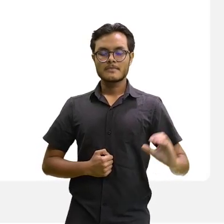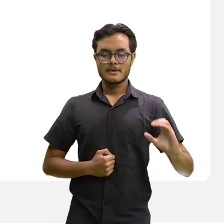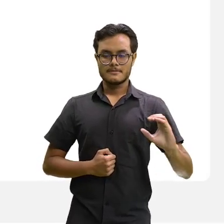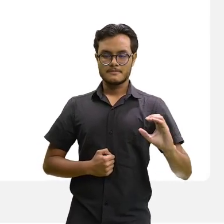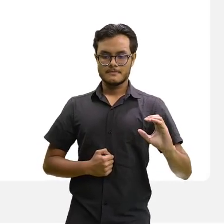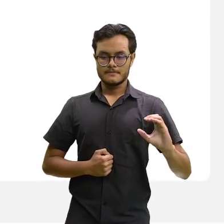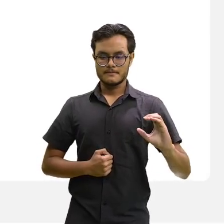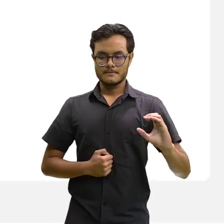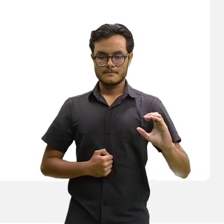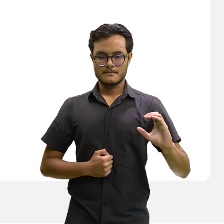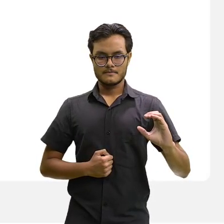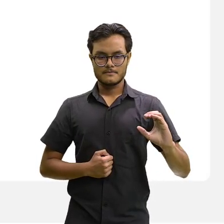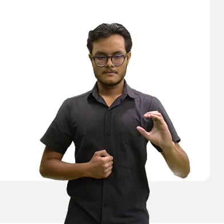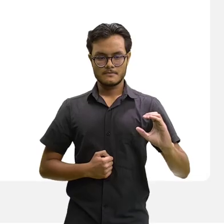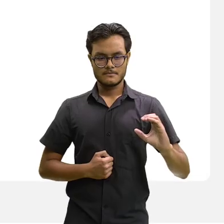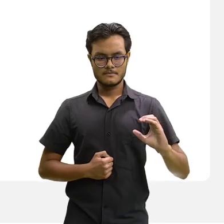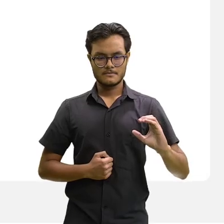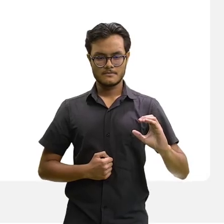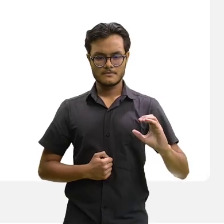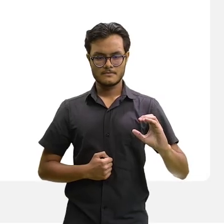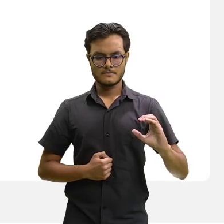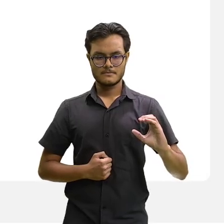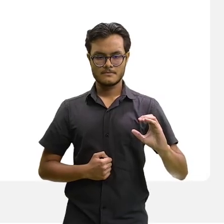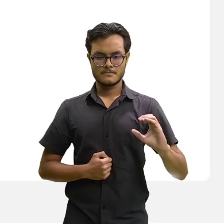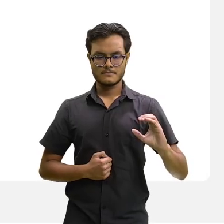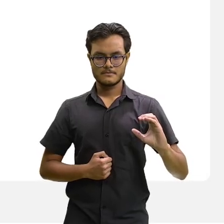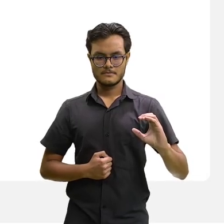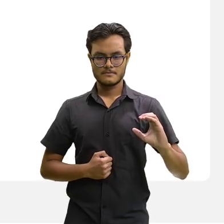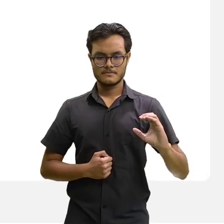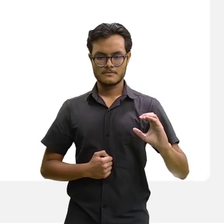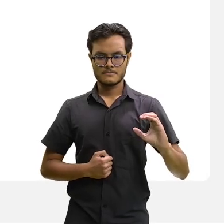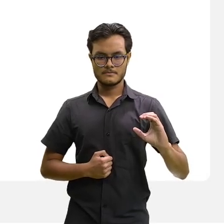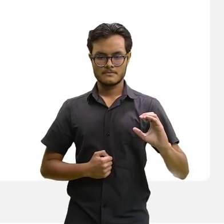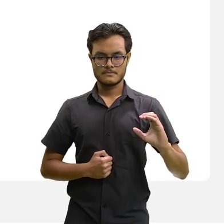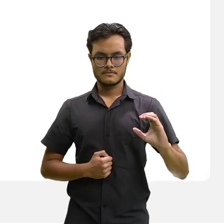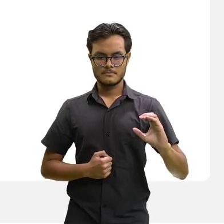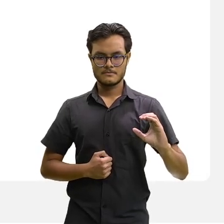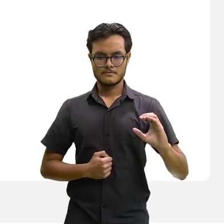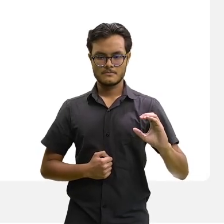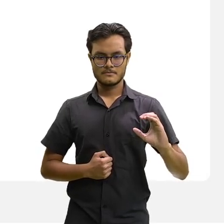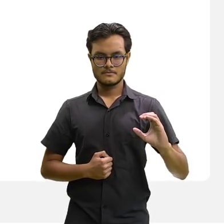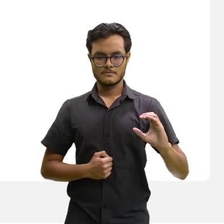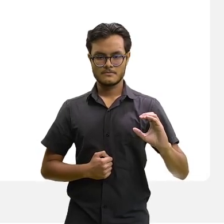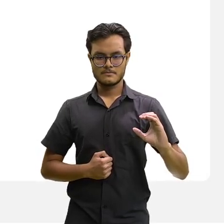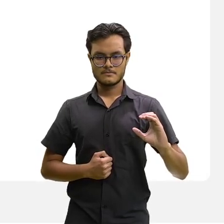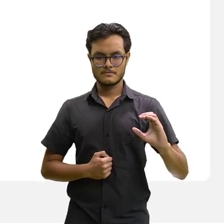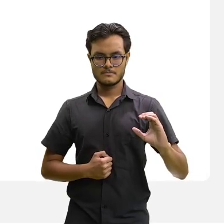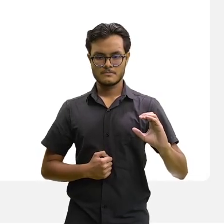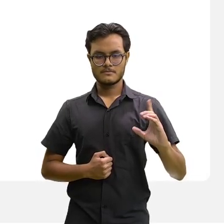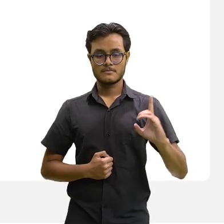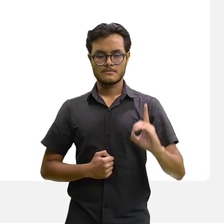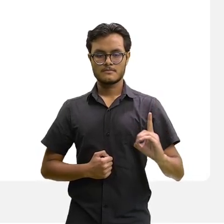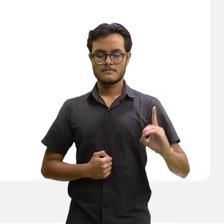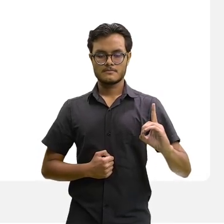C, adiposo, que obstrui a traqueia durante a inspiração. Letra